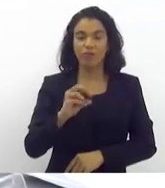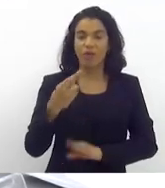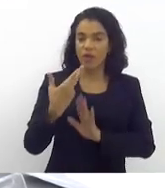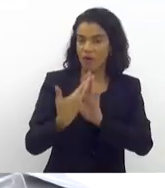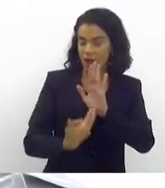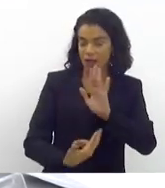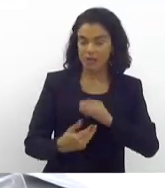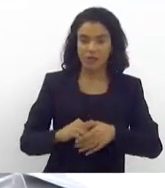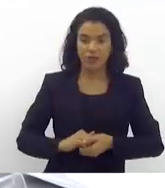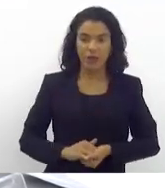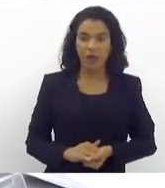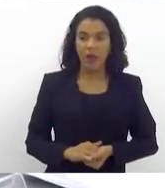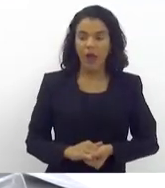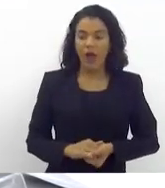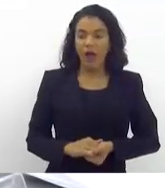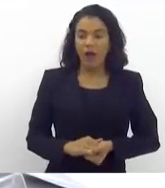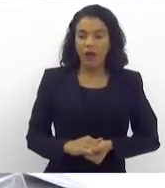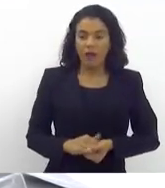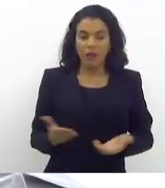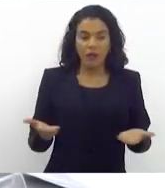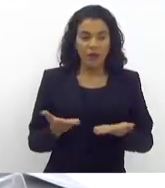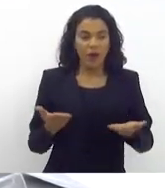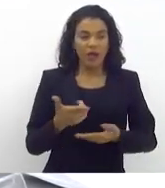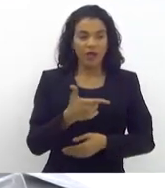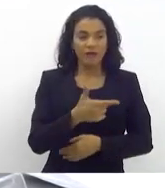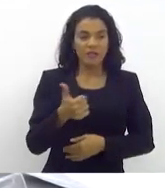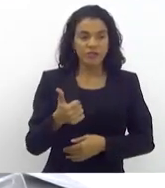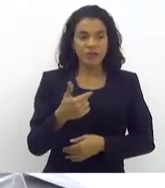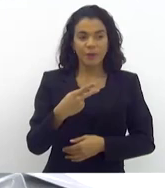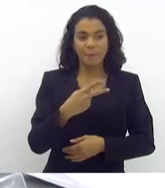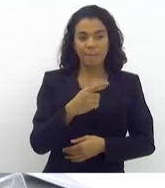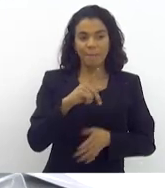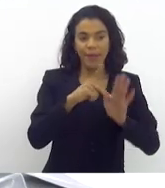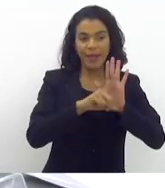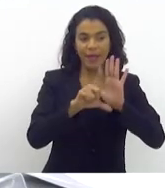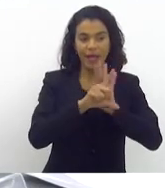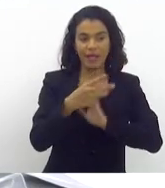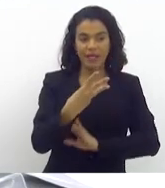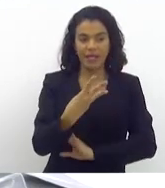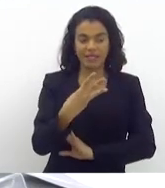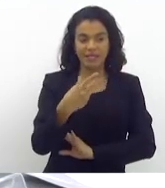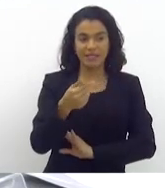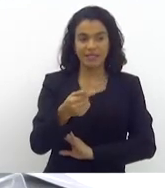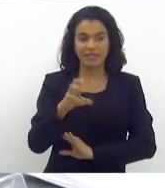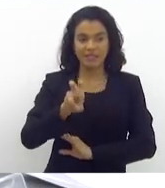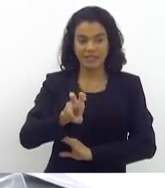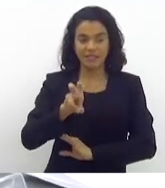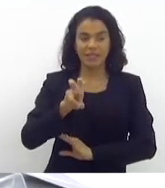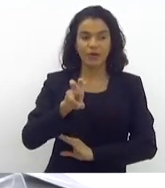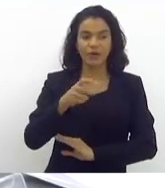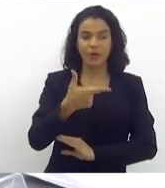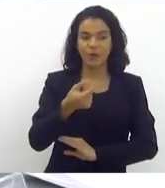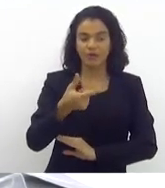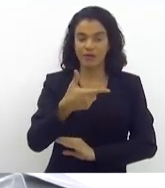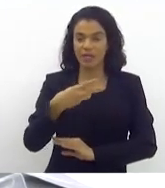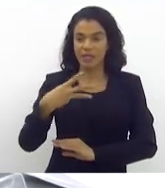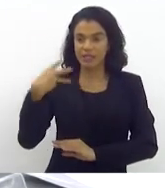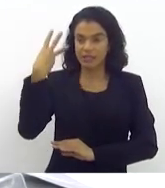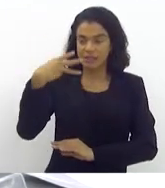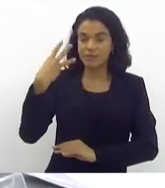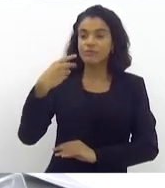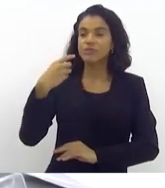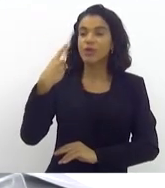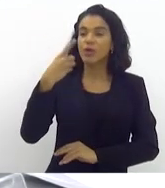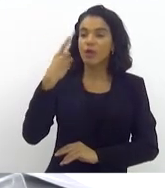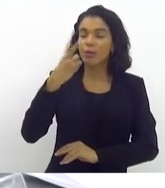do vencido. Passemos então ao 21 da pauta, o PL 375 de 23, de autoria da deputada Dani Balbi, que exige a criação